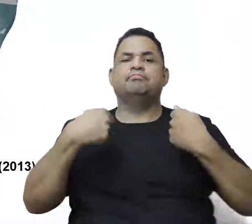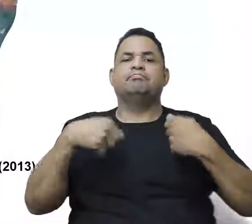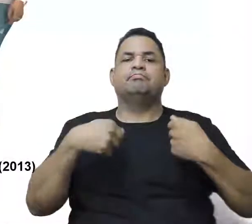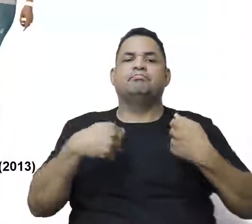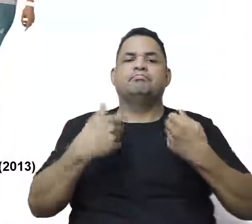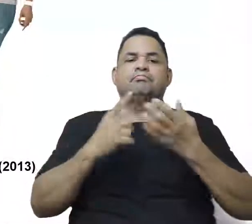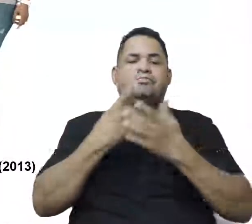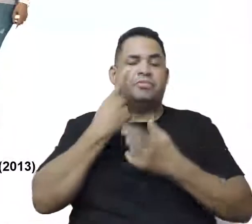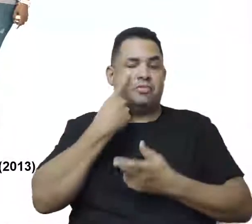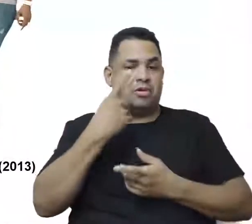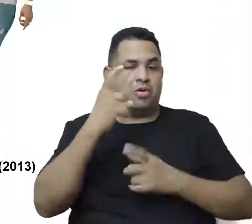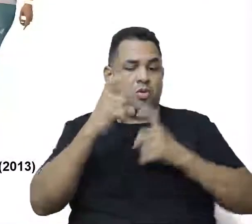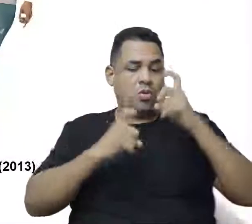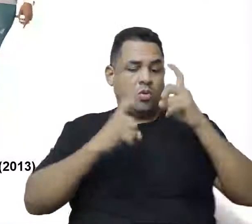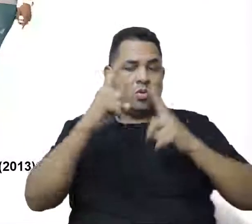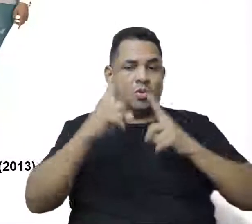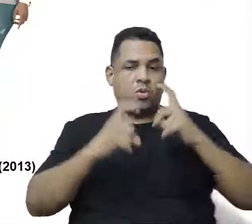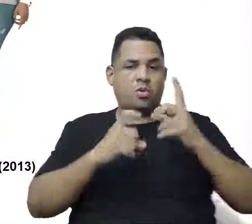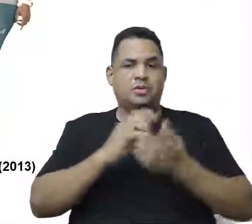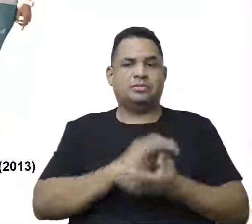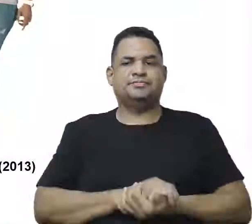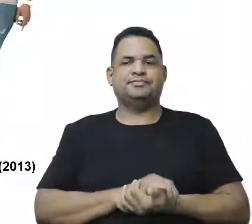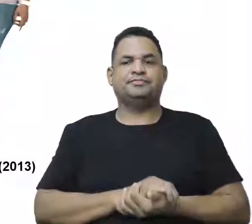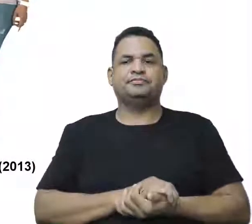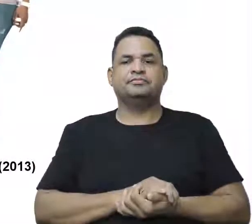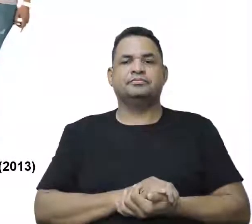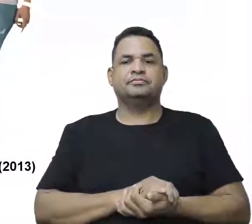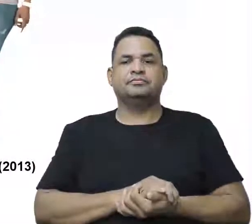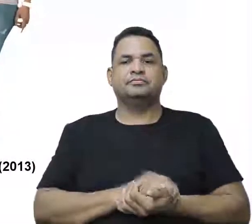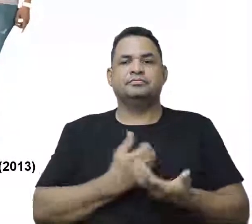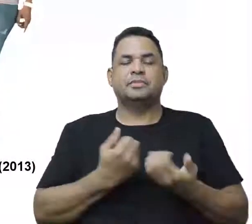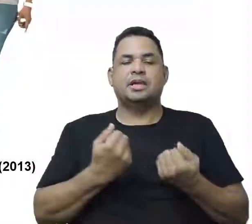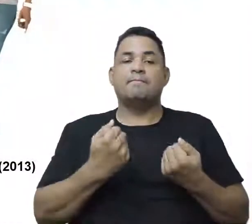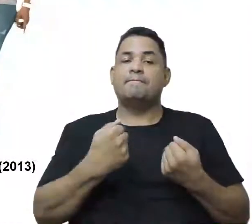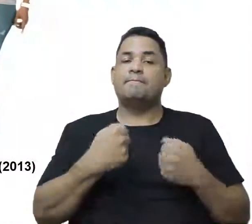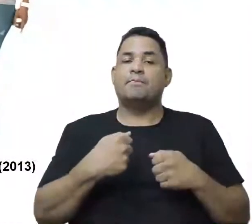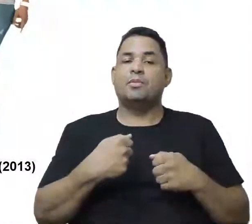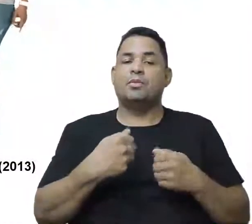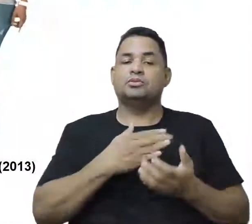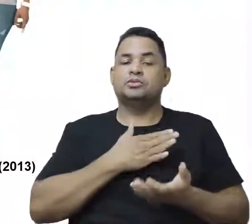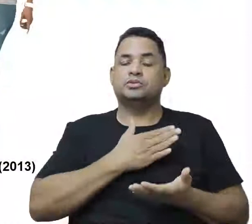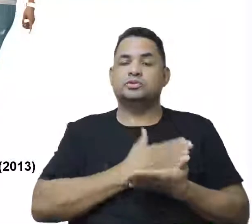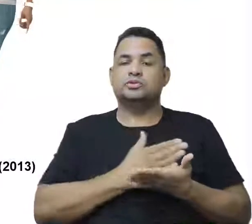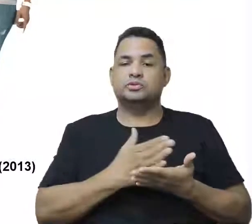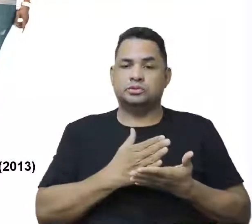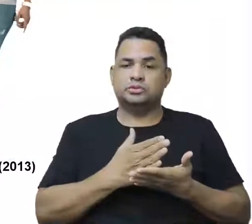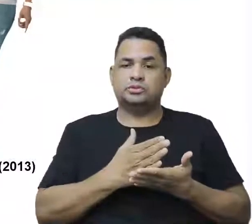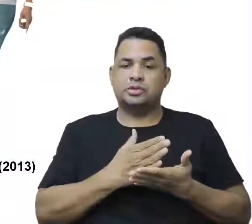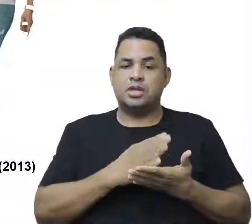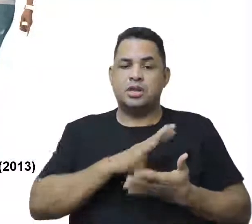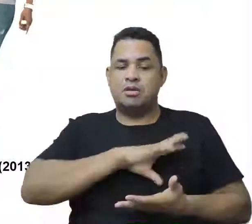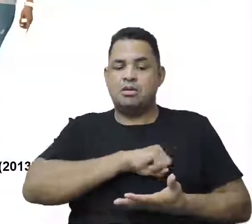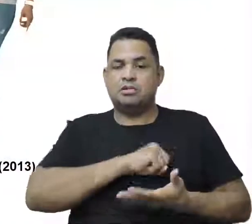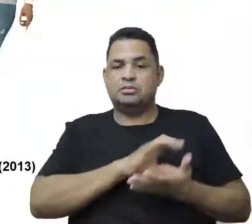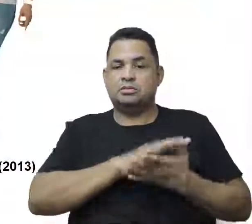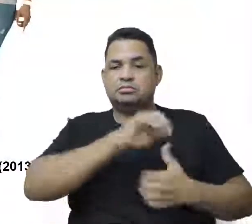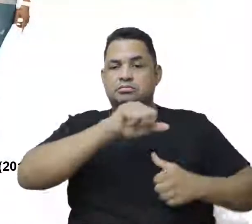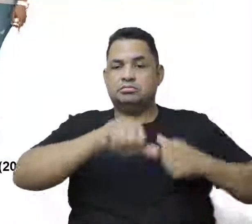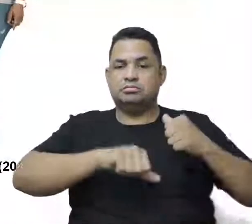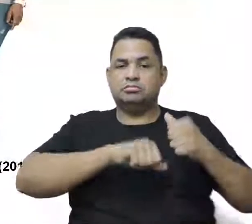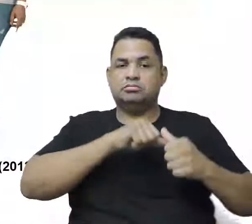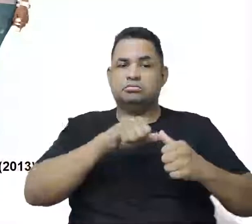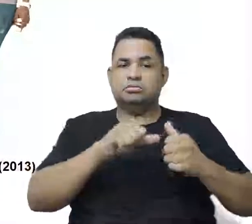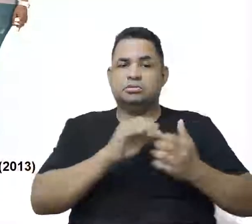outras expressões. E ele pode mudar aí também, né, prof? Ele pode começar um amoroso, não teve a reciprocidade e se transformar